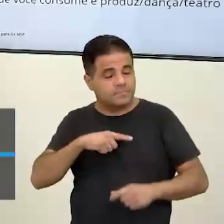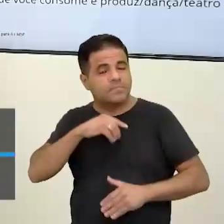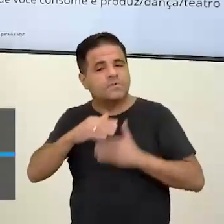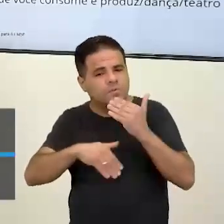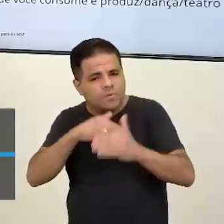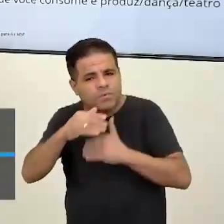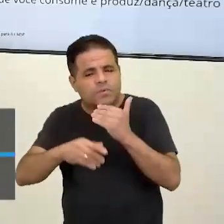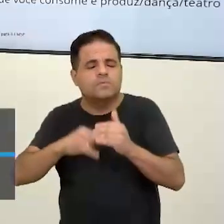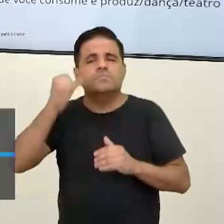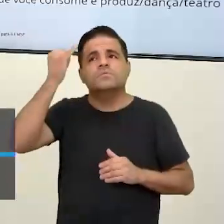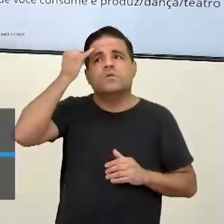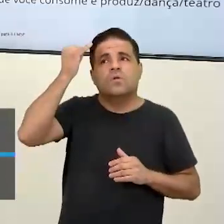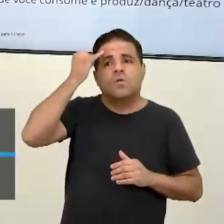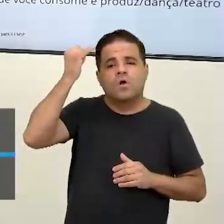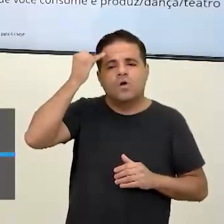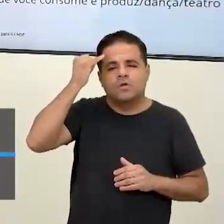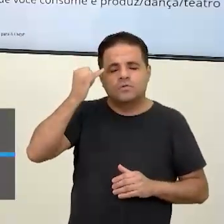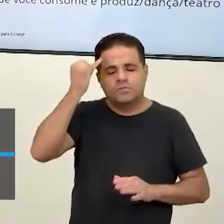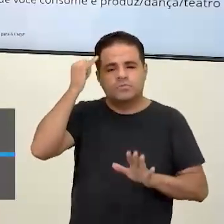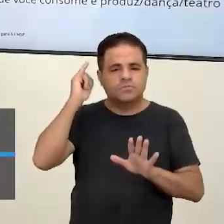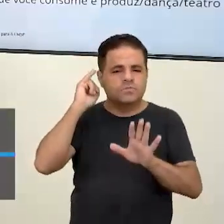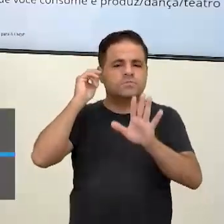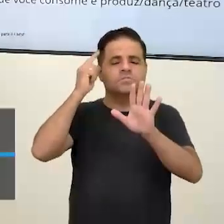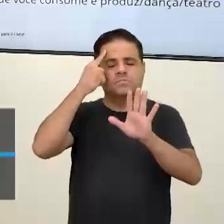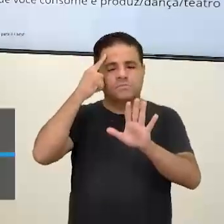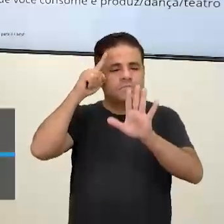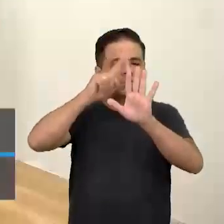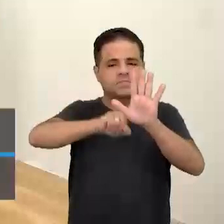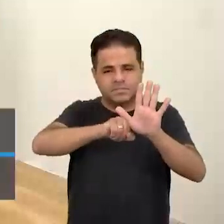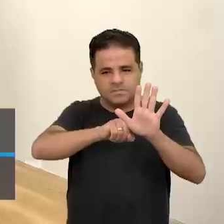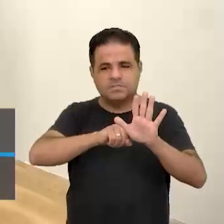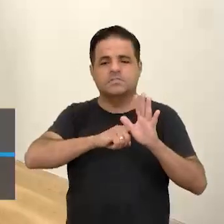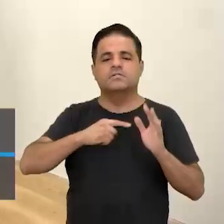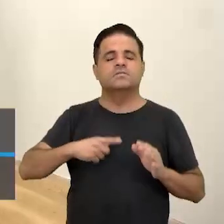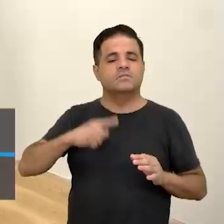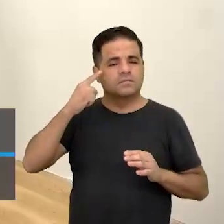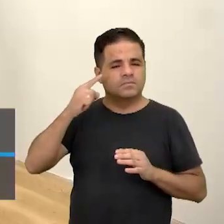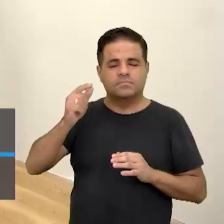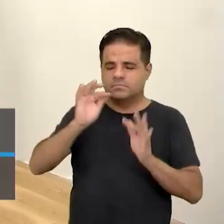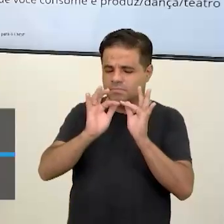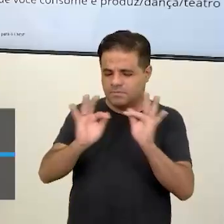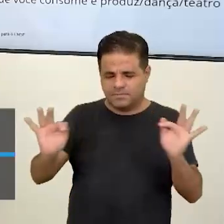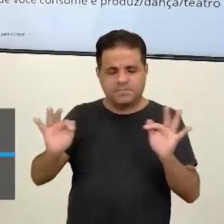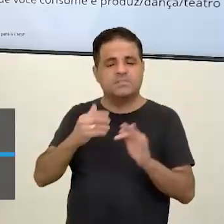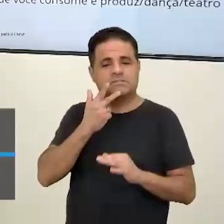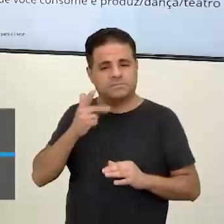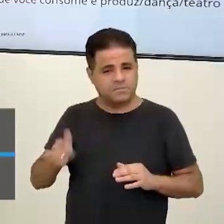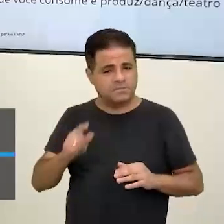processo ideológico. Né? E o Gramsci tem uma frase, né, Thiago, que eu gosto muito, que